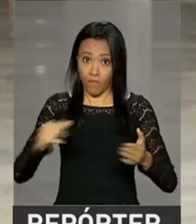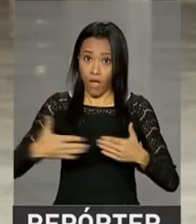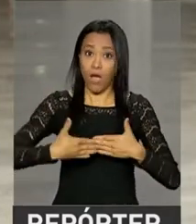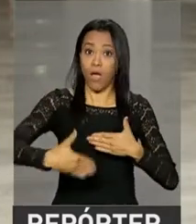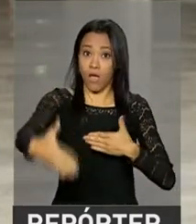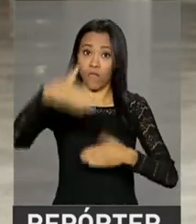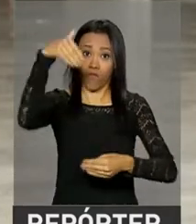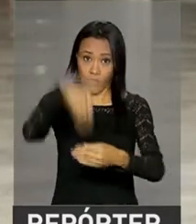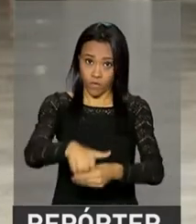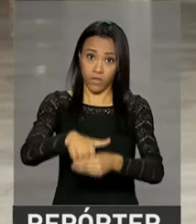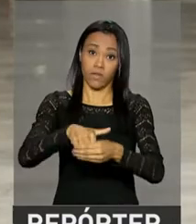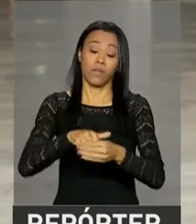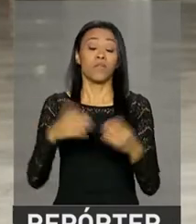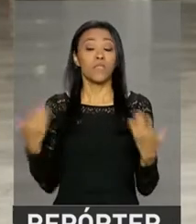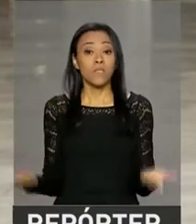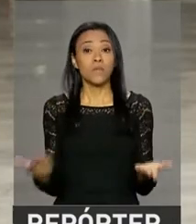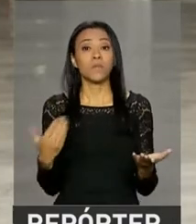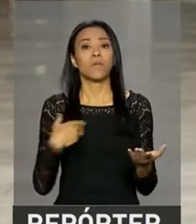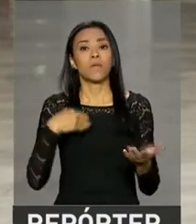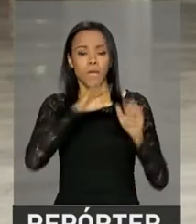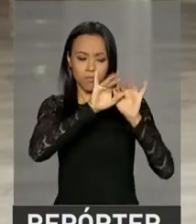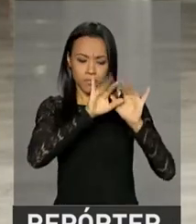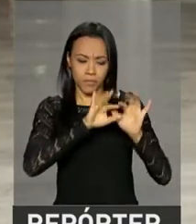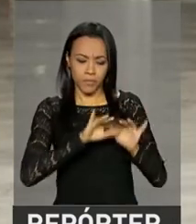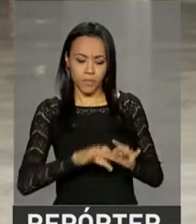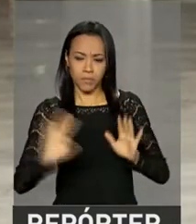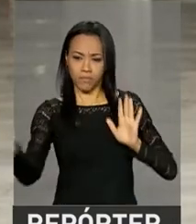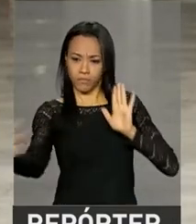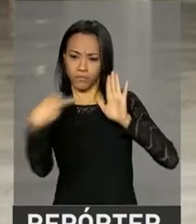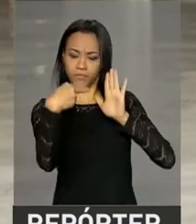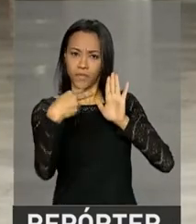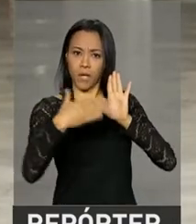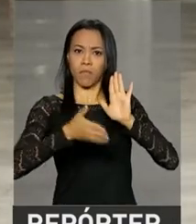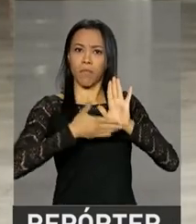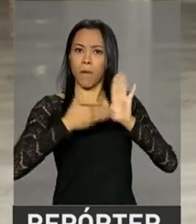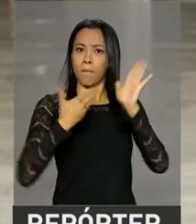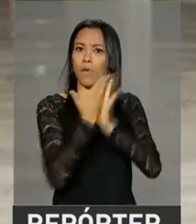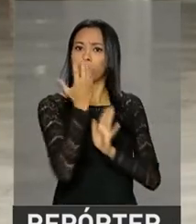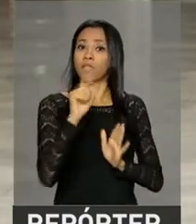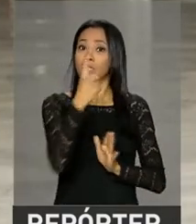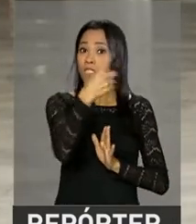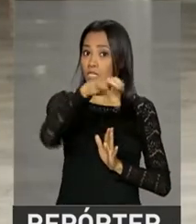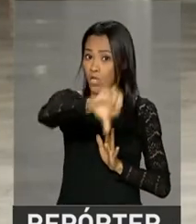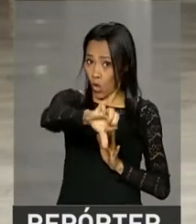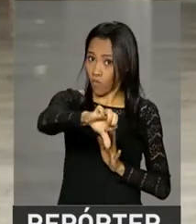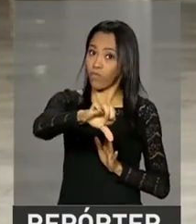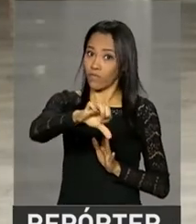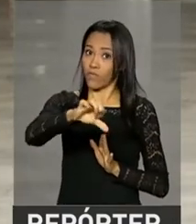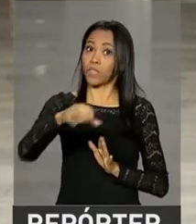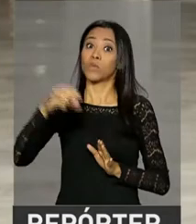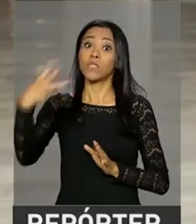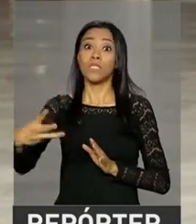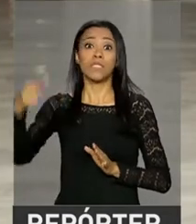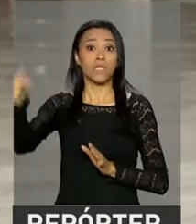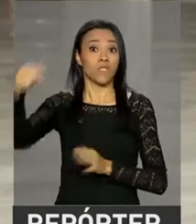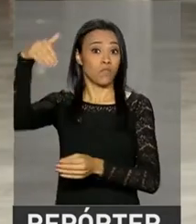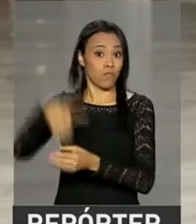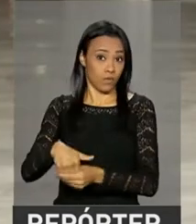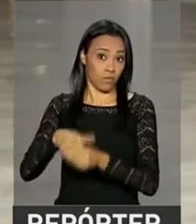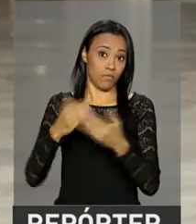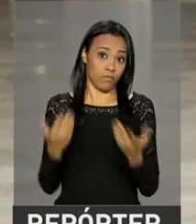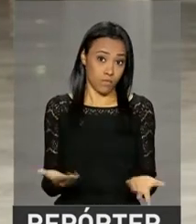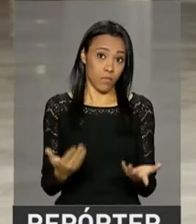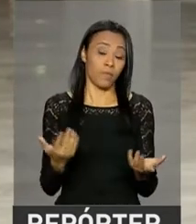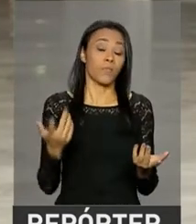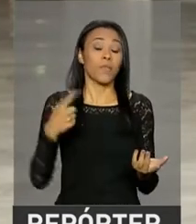votar projeto para que o parecer do relator seja aprovado ele deve ter ao menos 19 dos 37 votos do colegiado a proposta